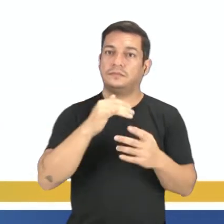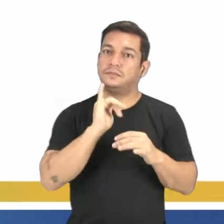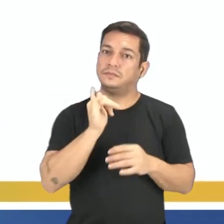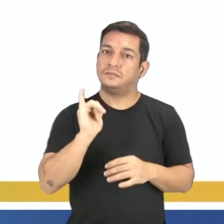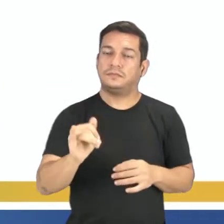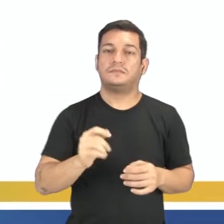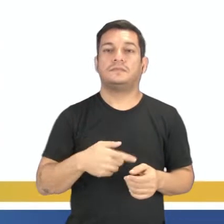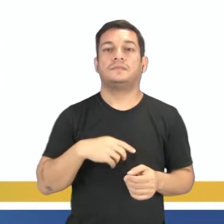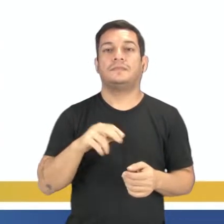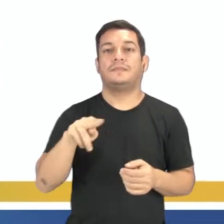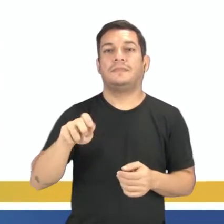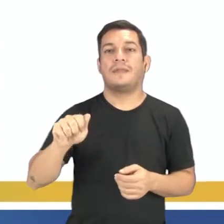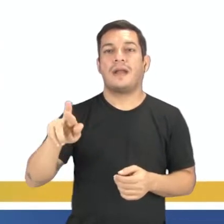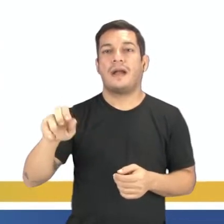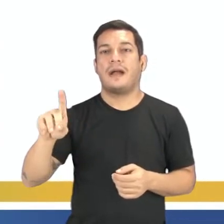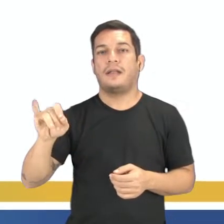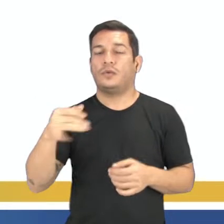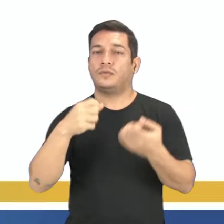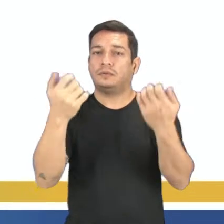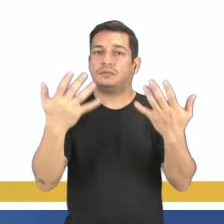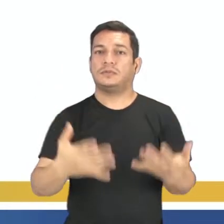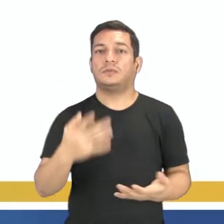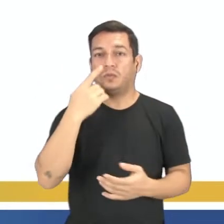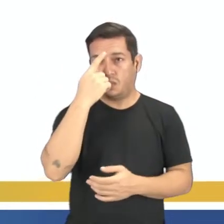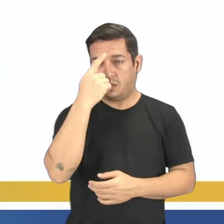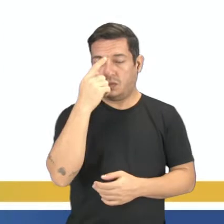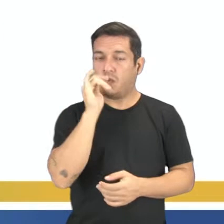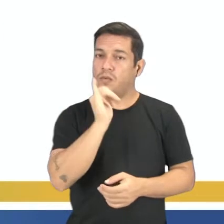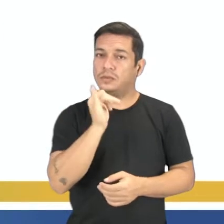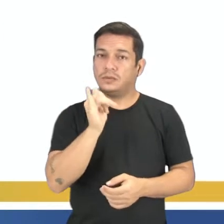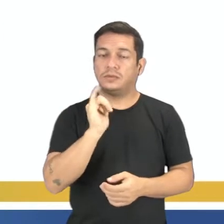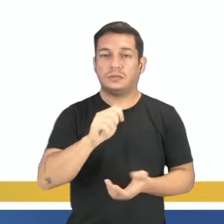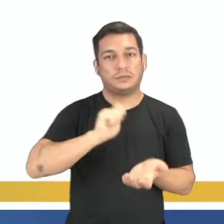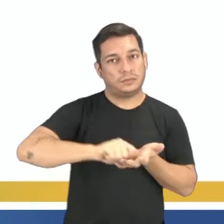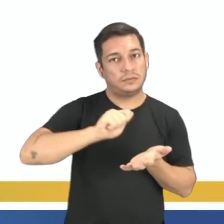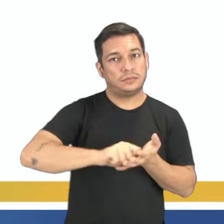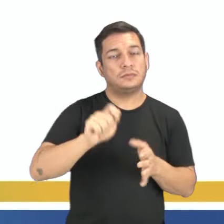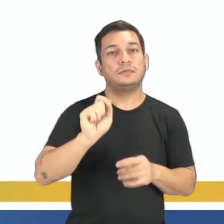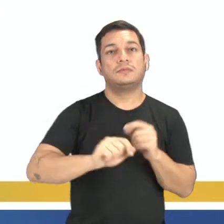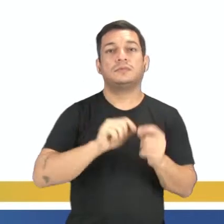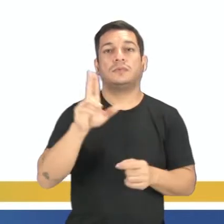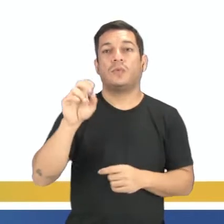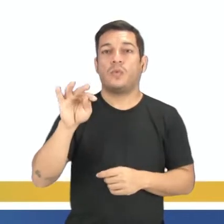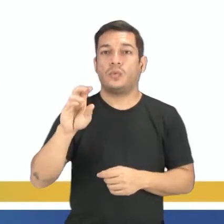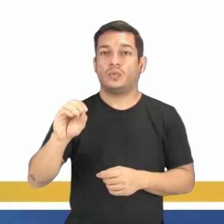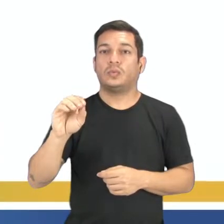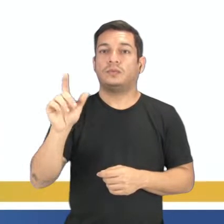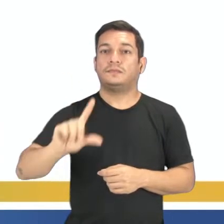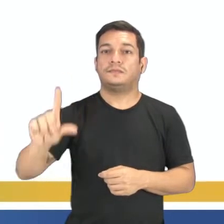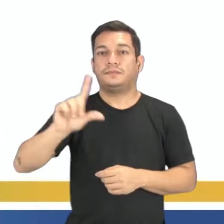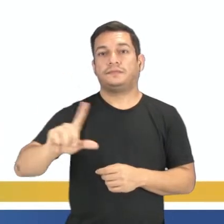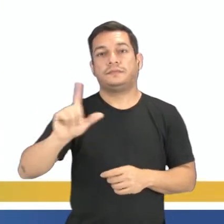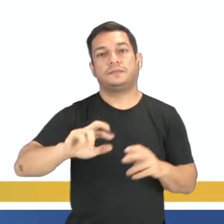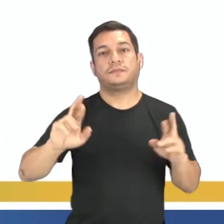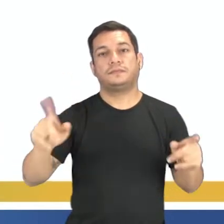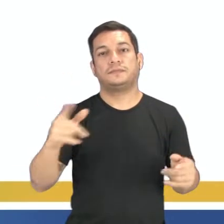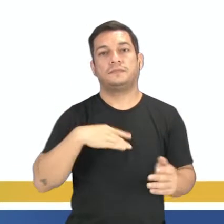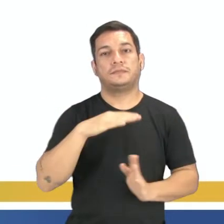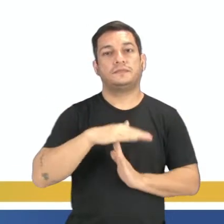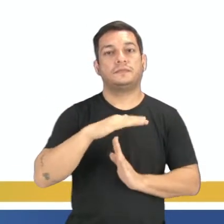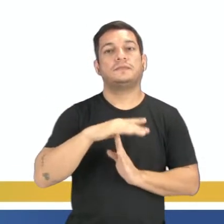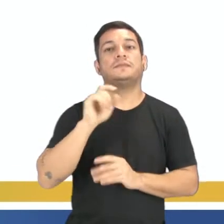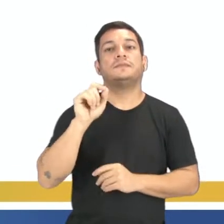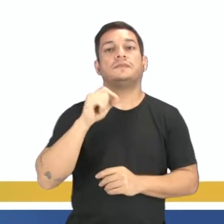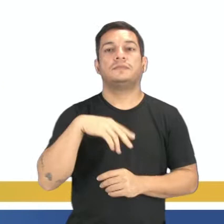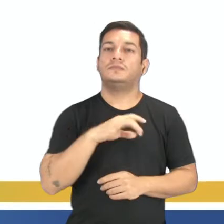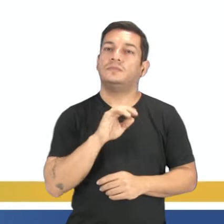narrador ele assume a função de contador, criador e escritor, o que torna essa narrativa em um conto literário diferente de limitar